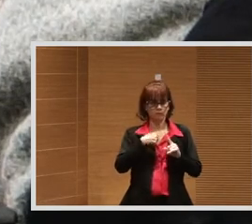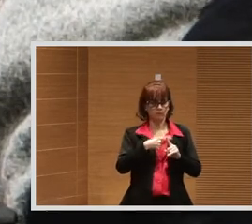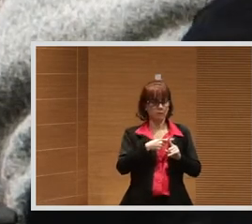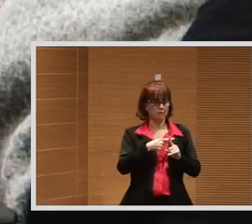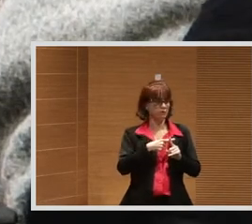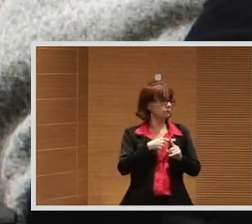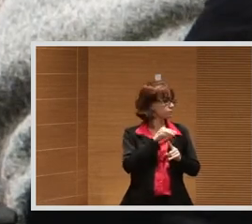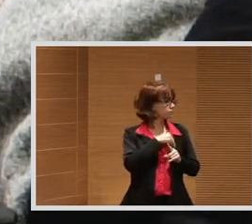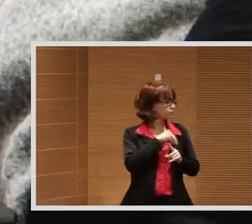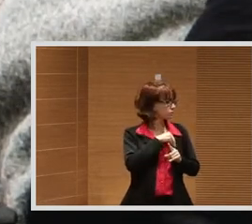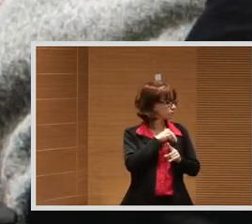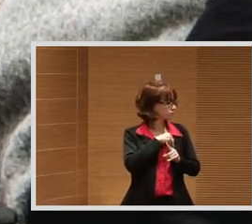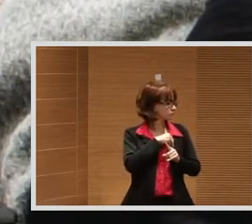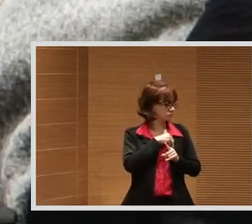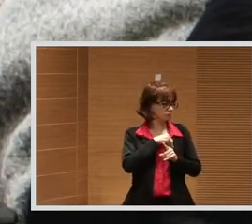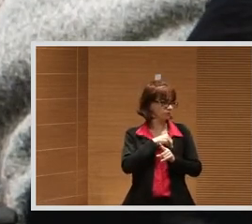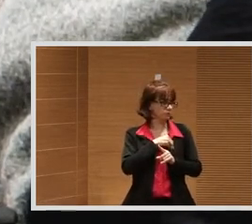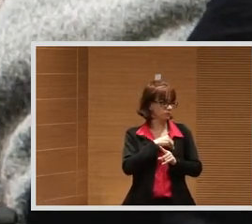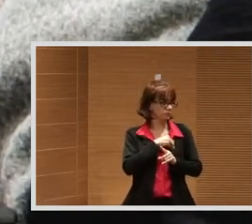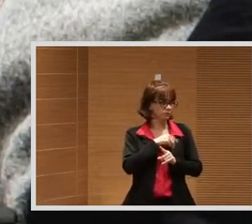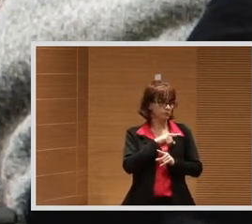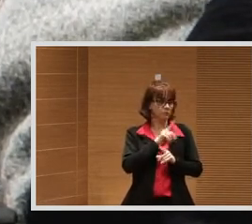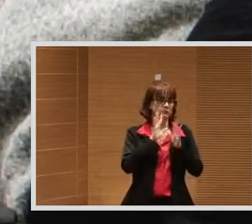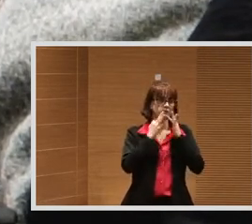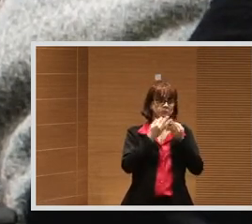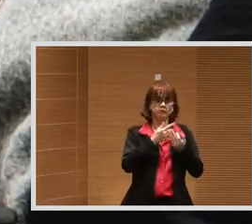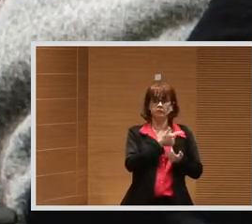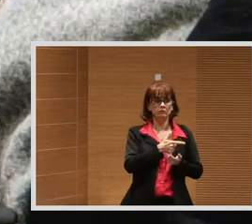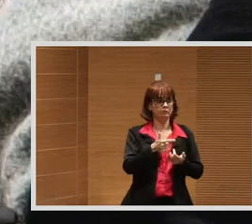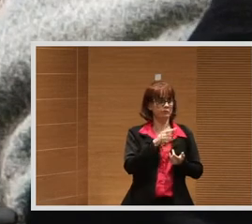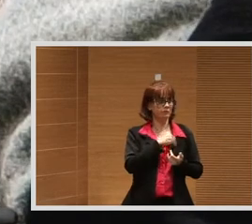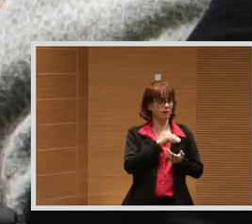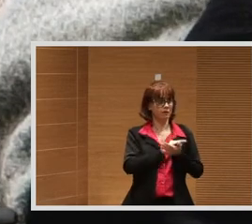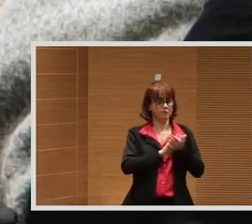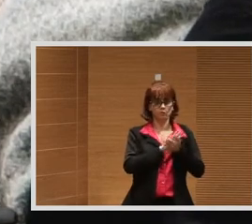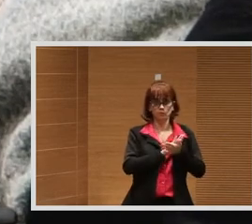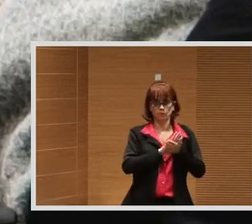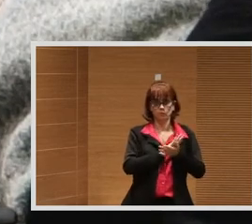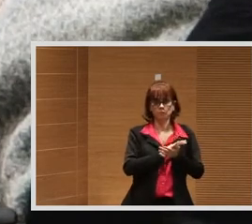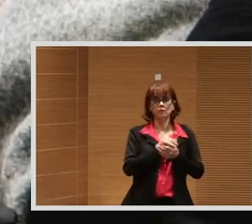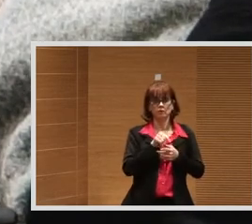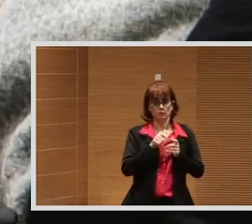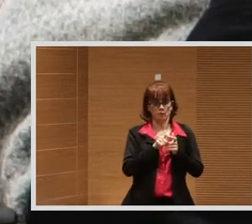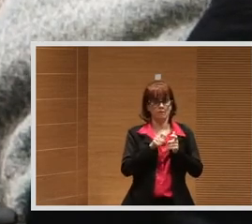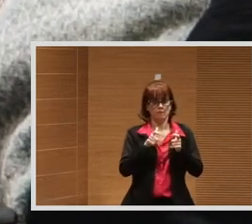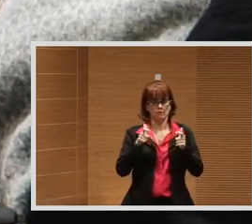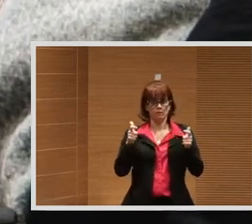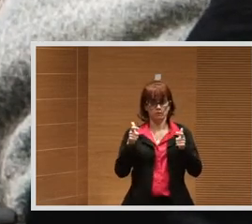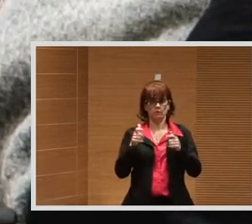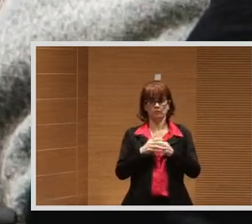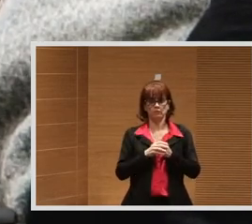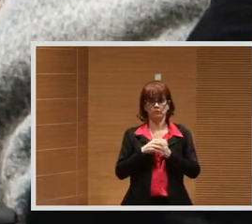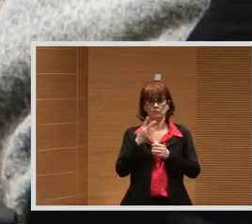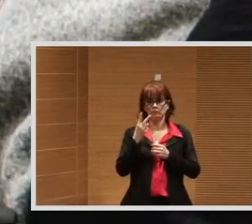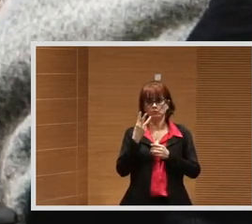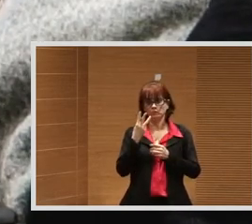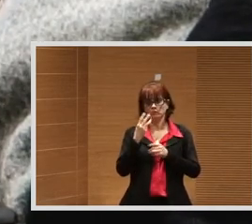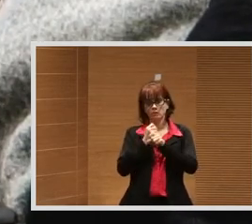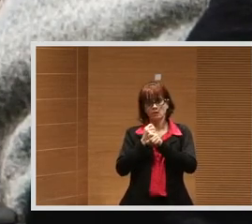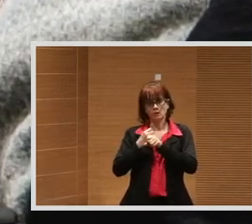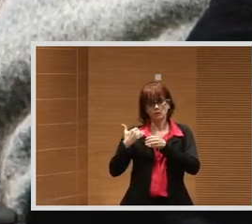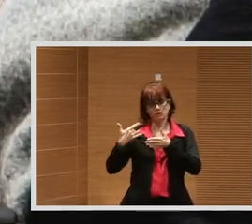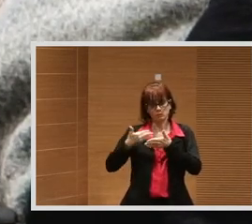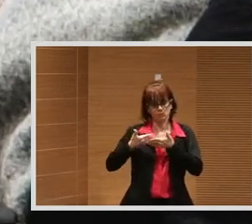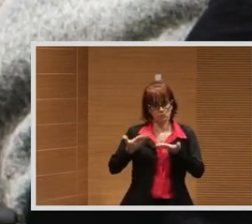nenhuma. Isso tem se repetido, isso tem aumentado muito de alguns 2-3 anos para cá, é o que eu